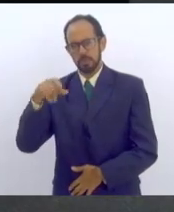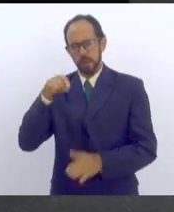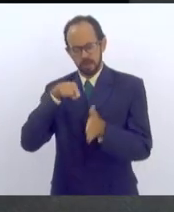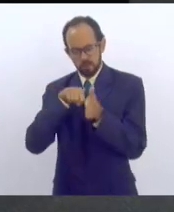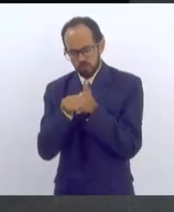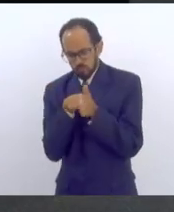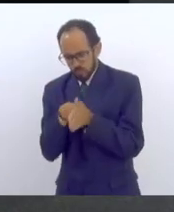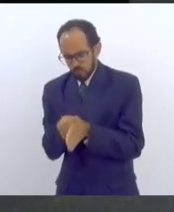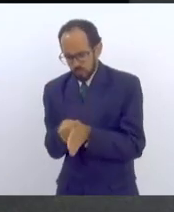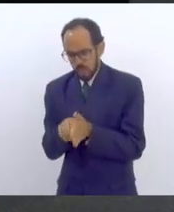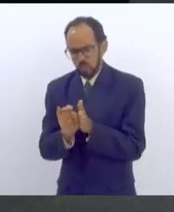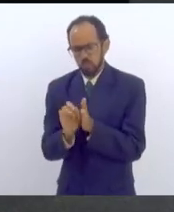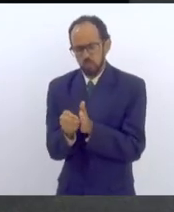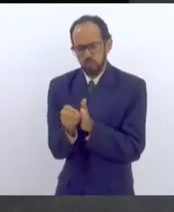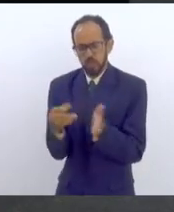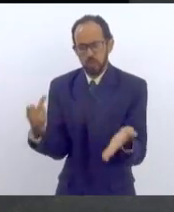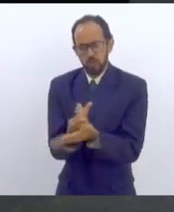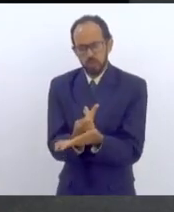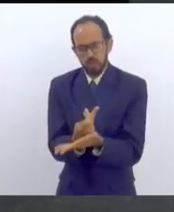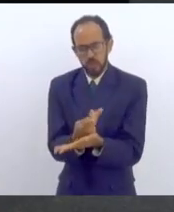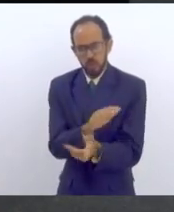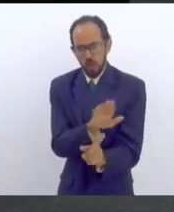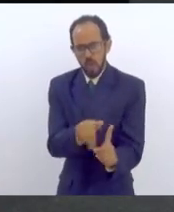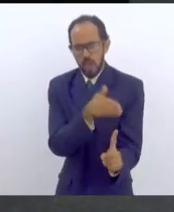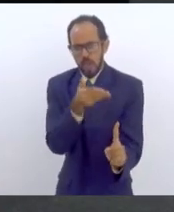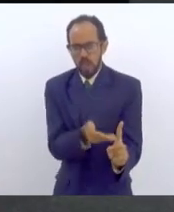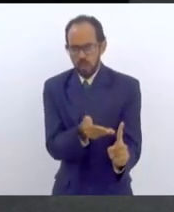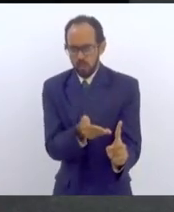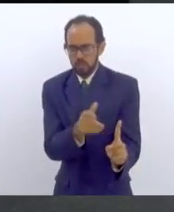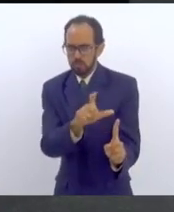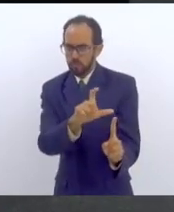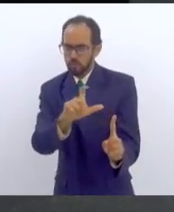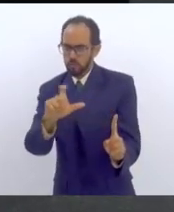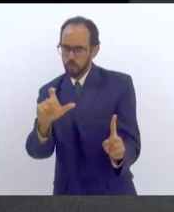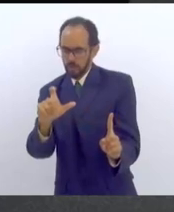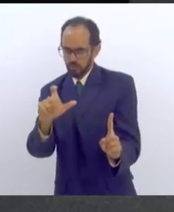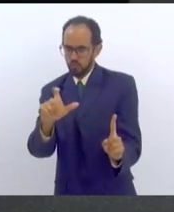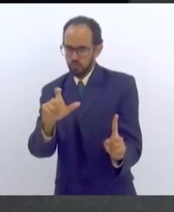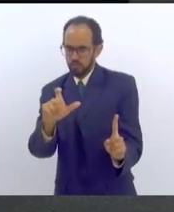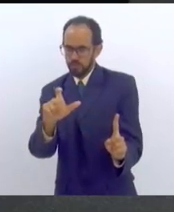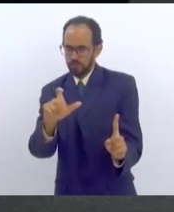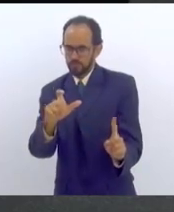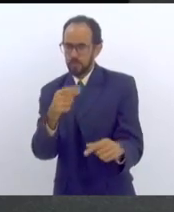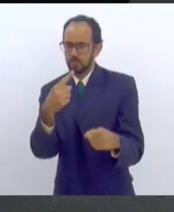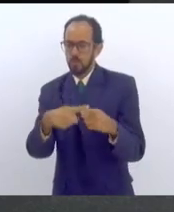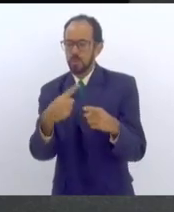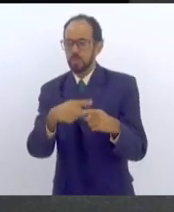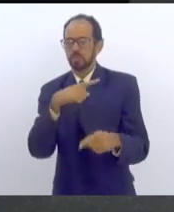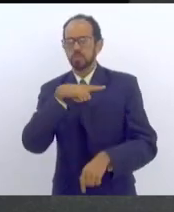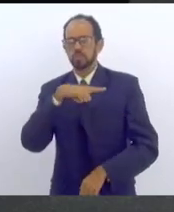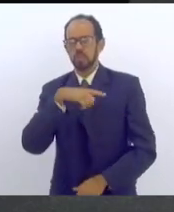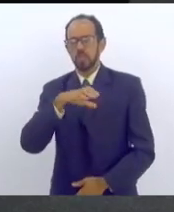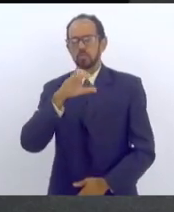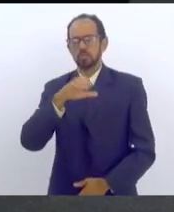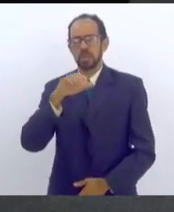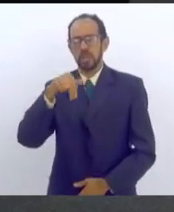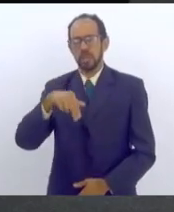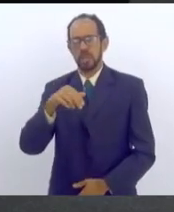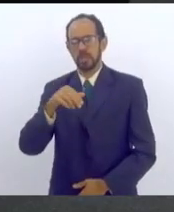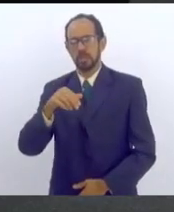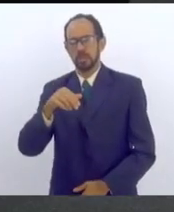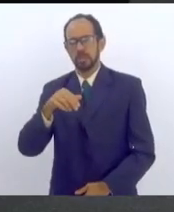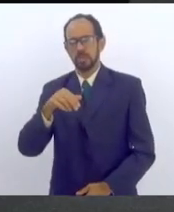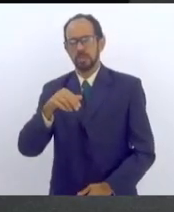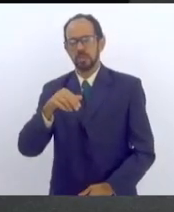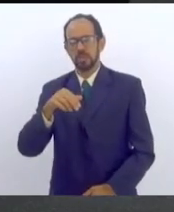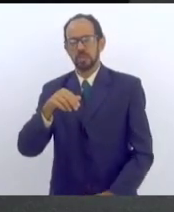processo relacionado ao reconhecimento fotográfico. A gente tem no Conselho Nacional de Direitos